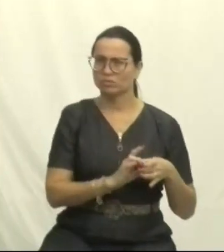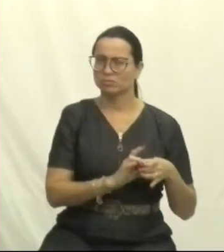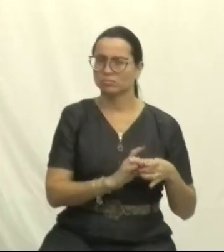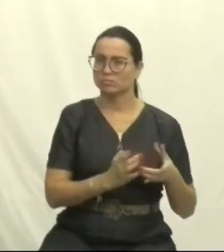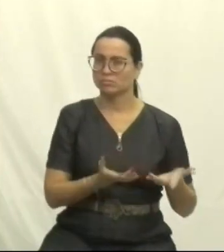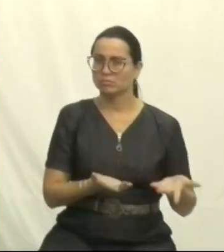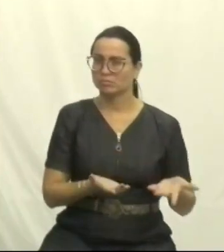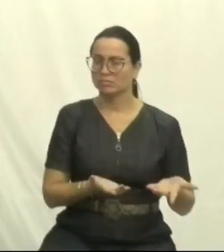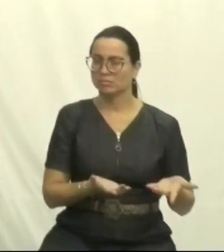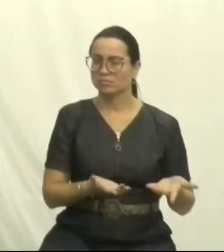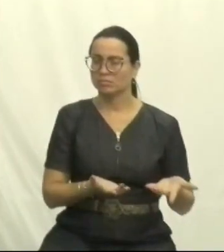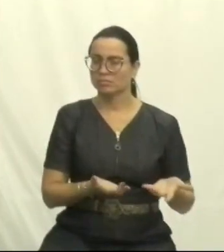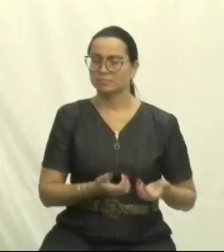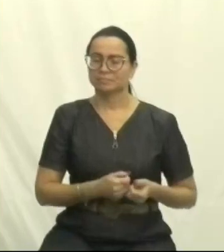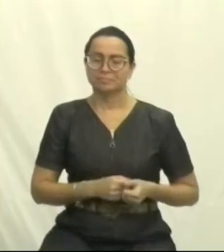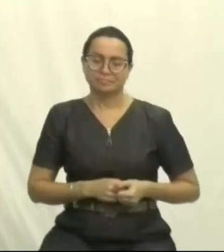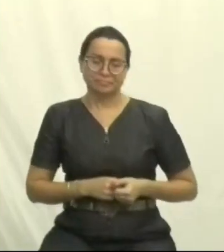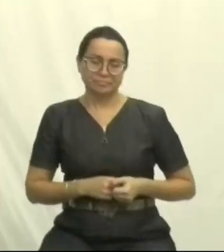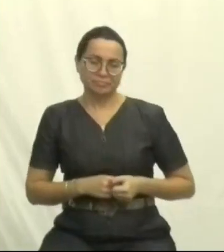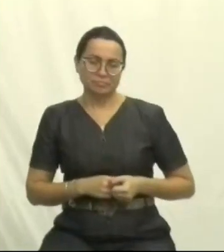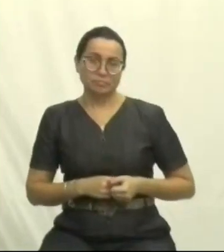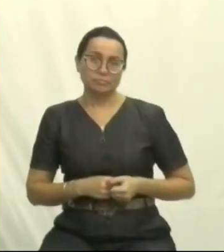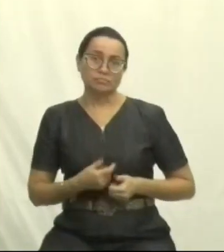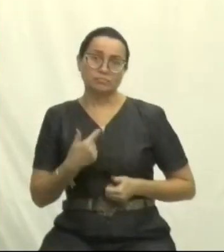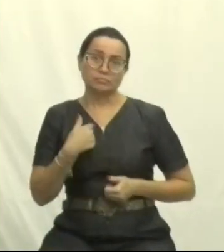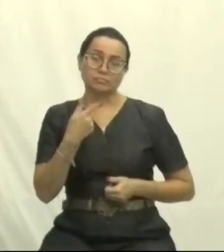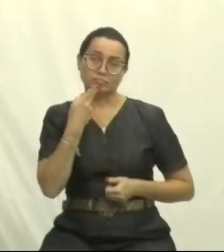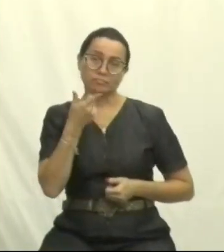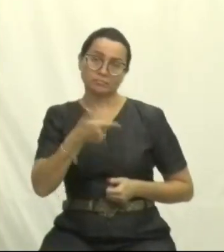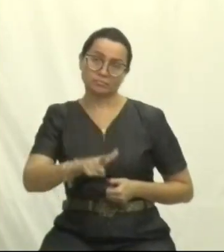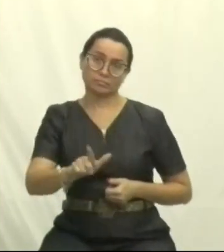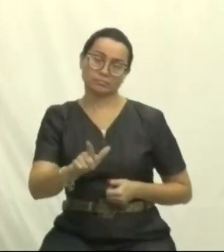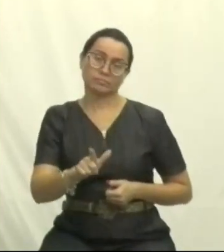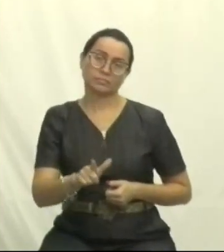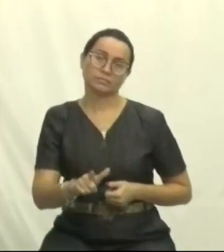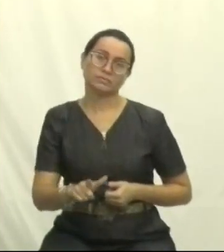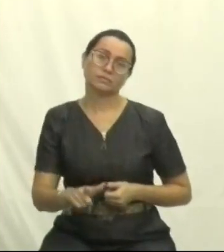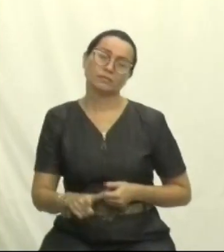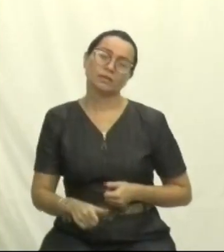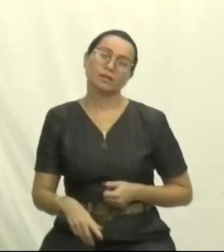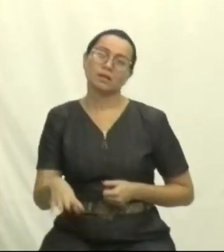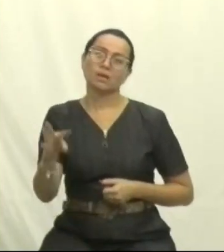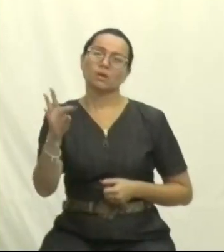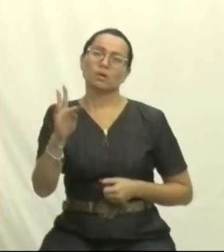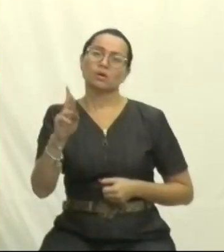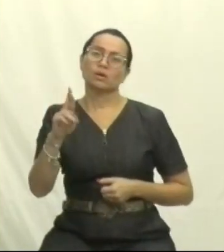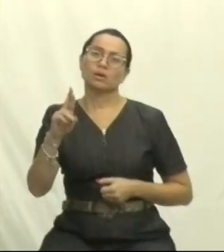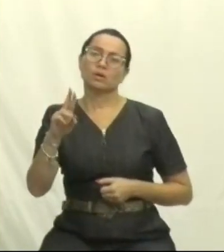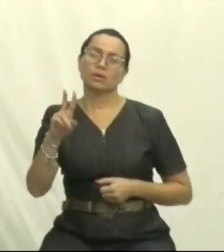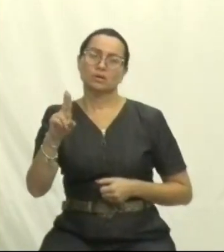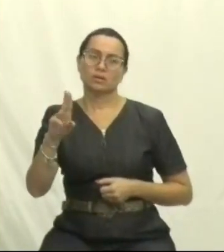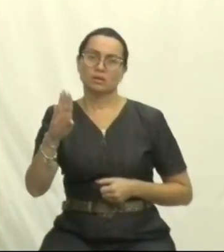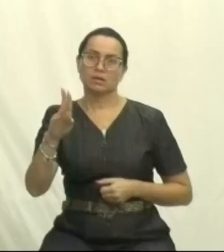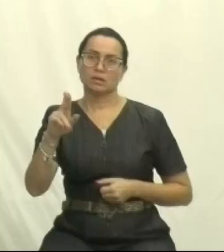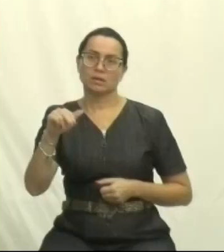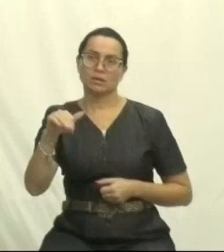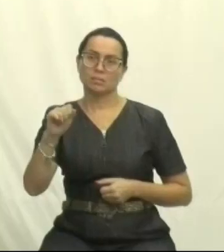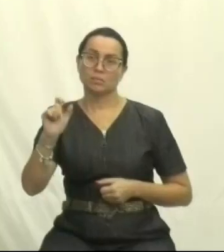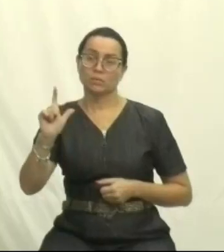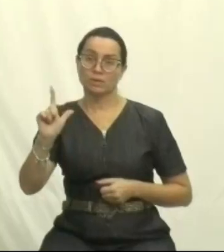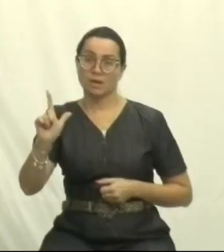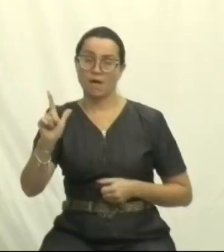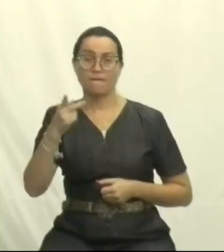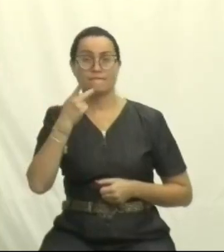oneroso. Eu repito, a matéria também informa que o Tribunal de Contas do Estado mais que alertou sobre os problemas dessa